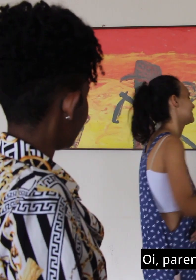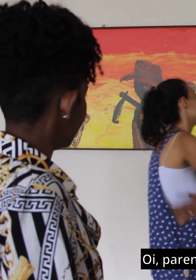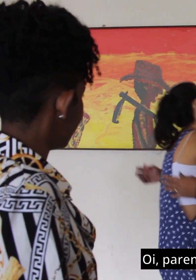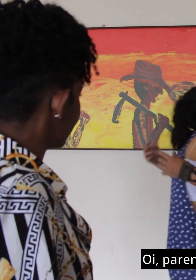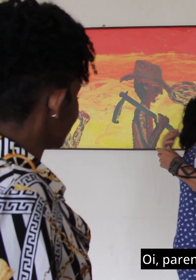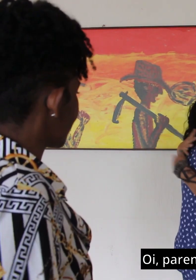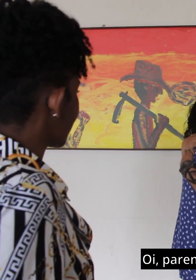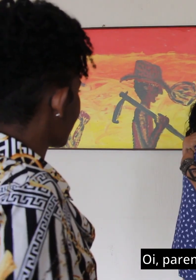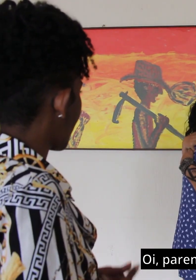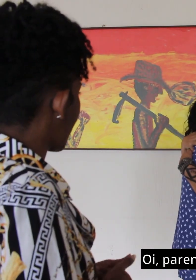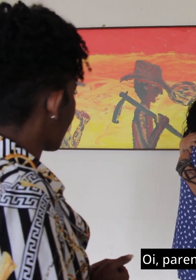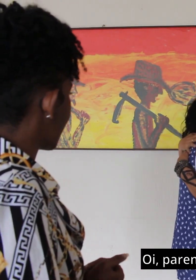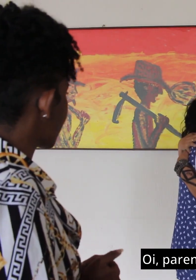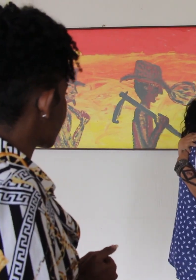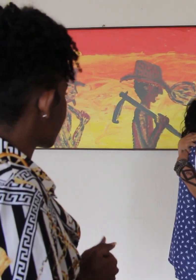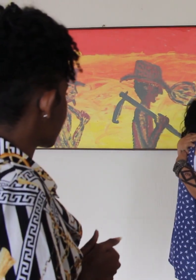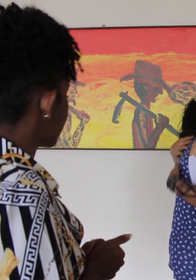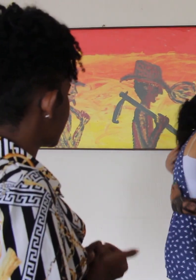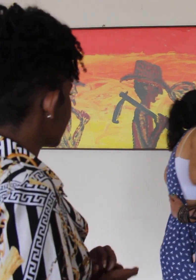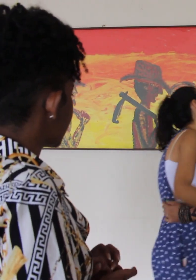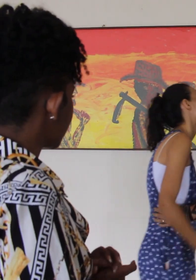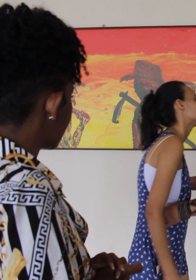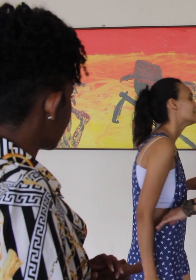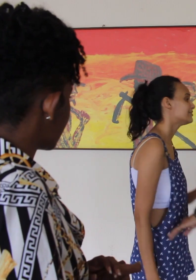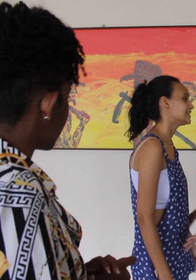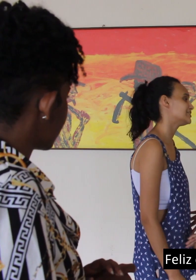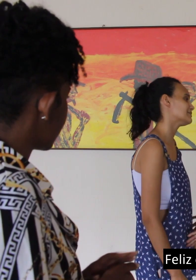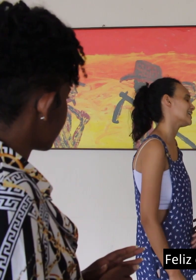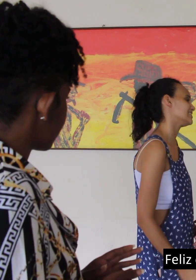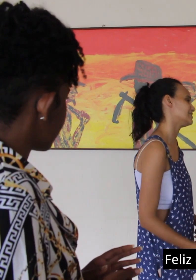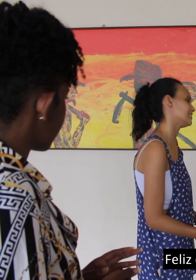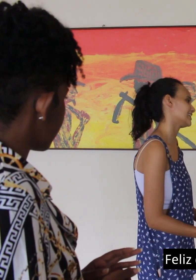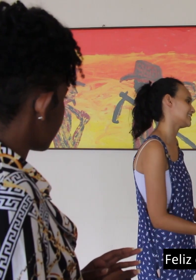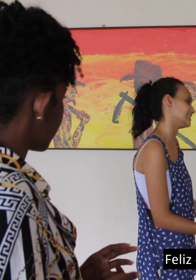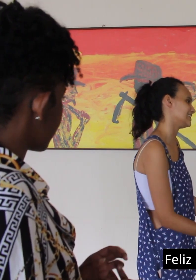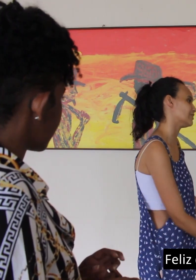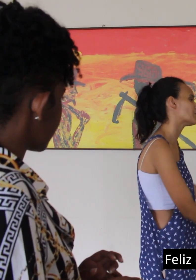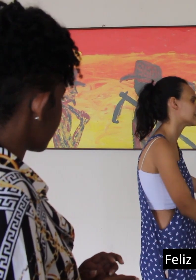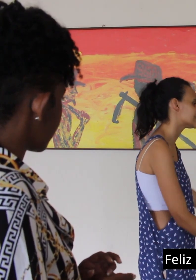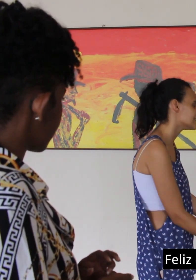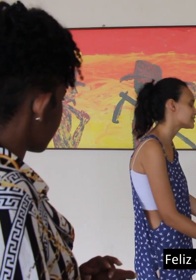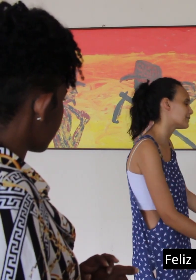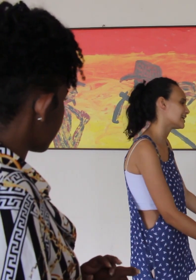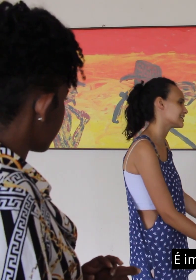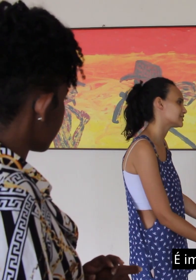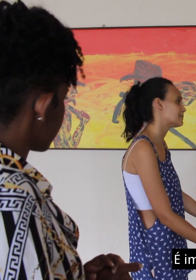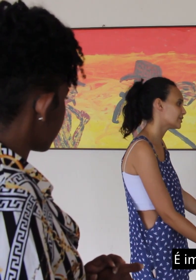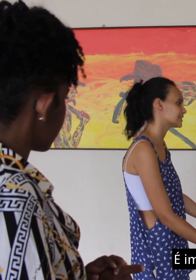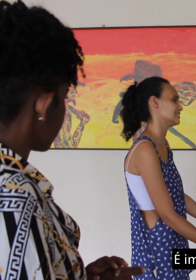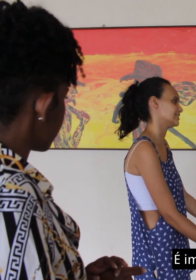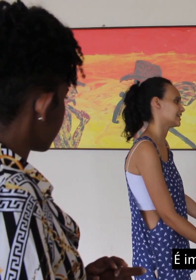Oi, Bonita, como é que você foi? Eu adorei, encontrou, feliz demais. Ai, que legal,